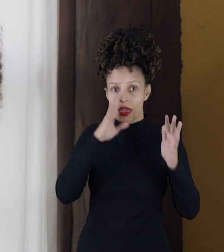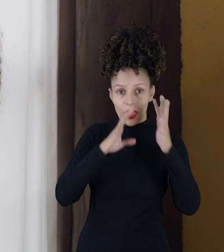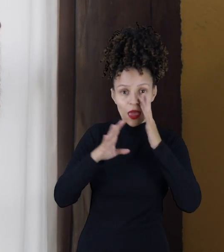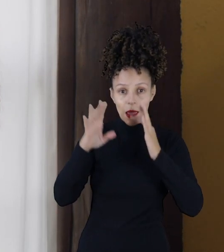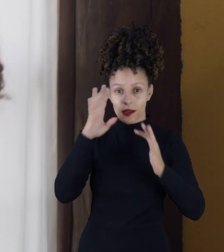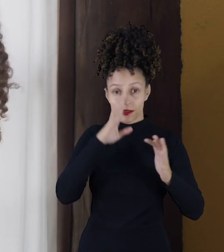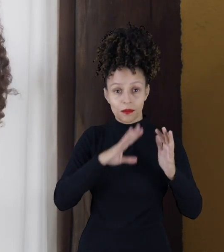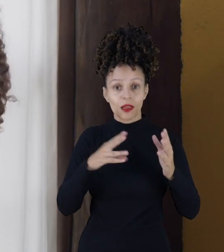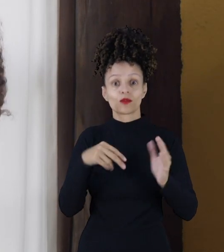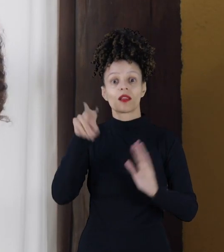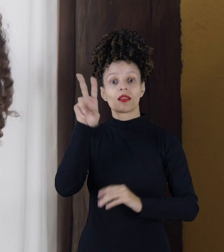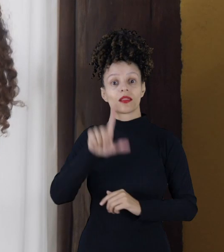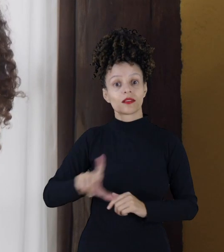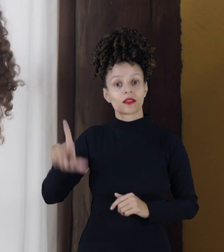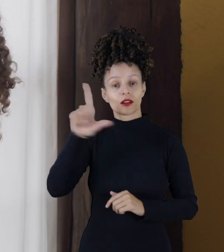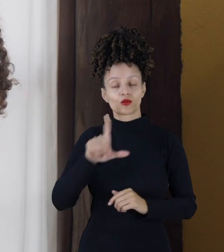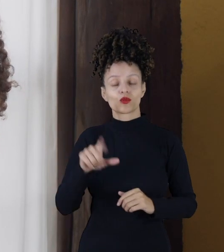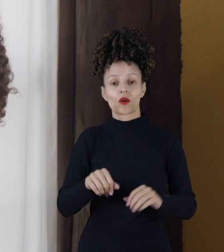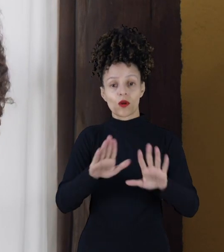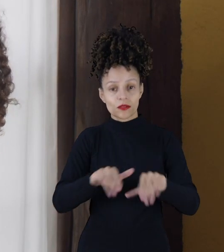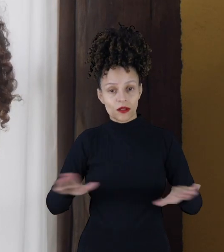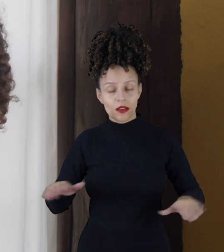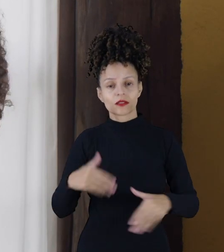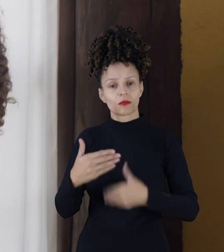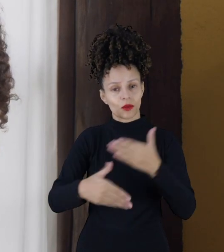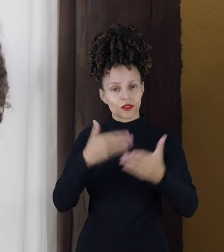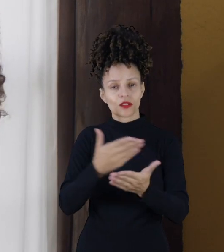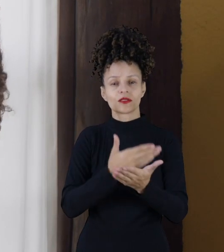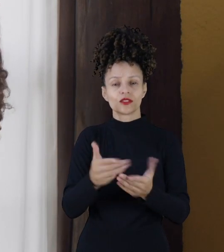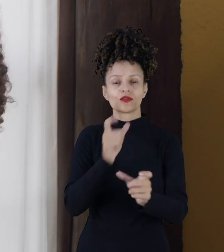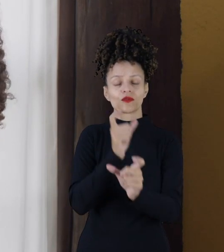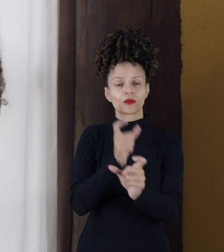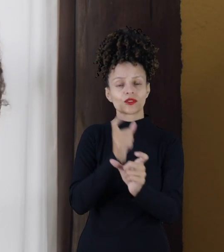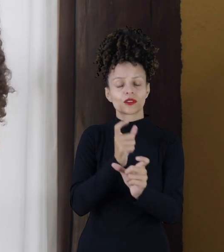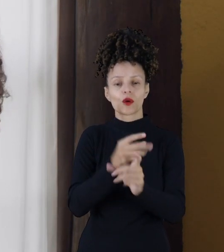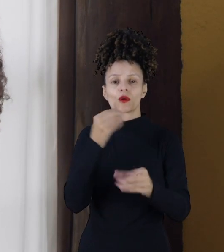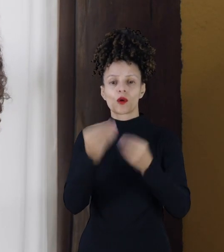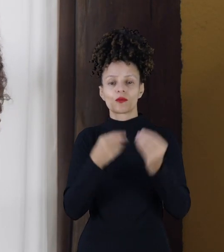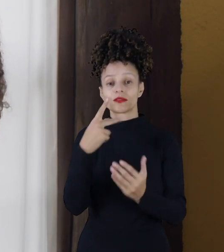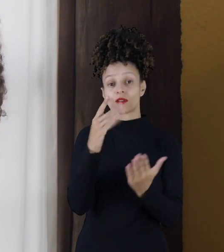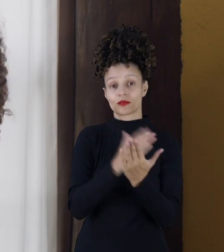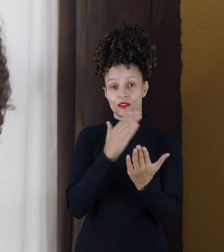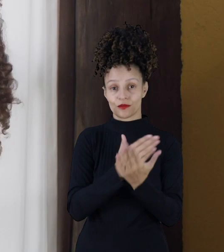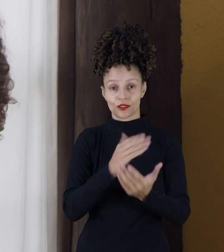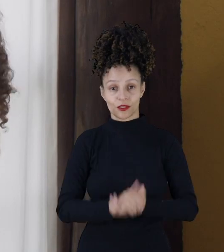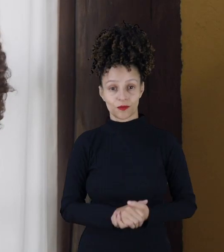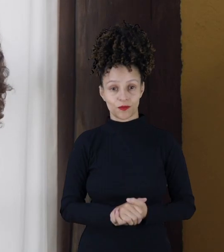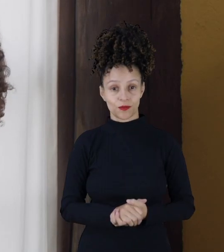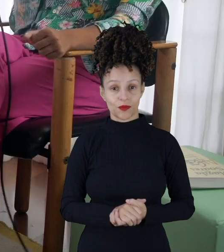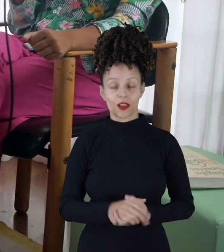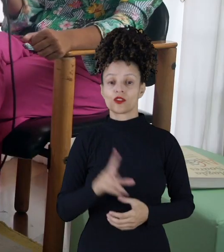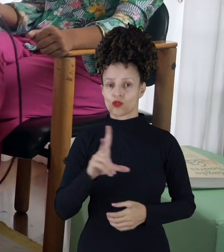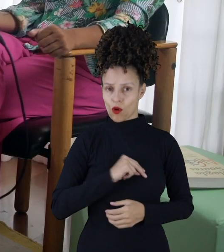esse encantamento com a literatura, com as crianças que estão nesse processo de início de alfabetização com os seus